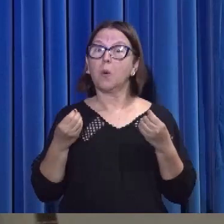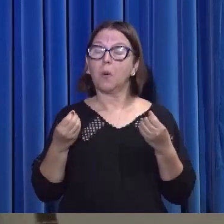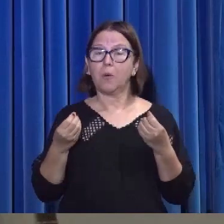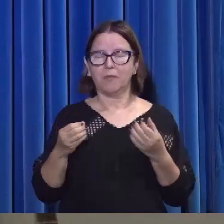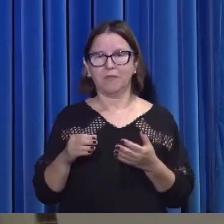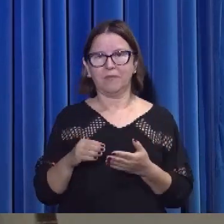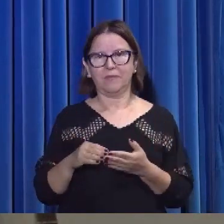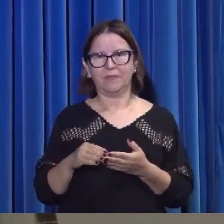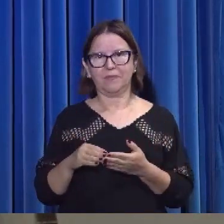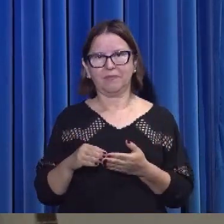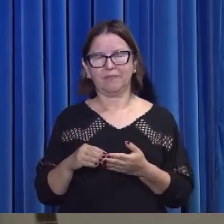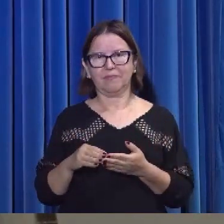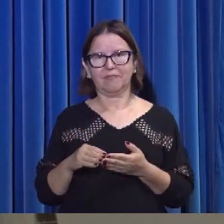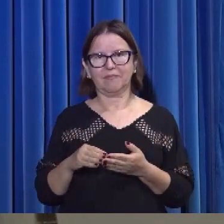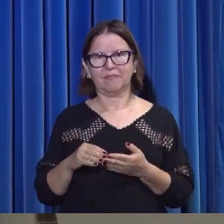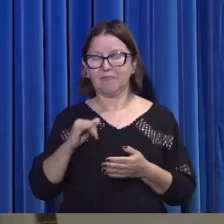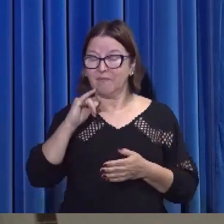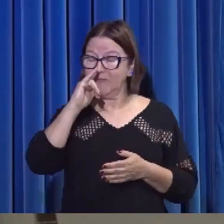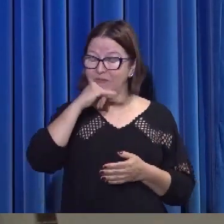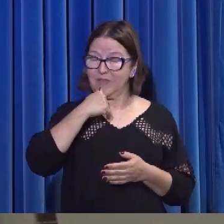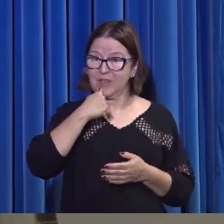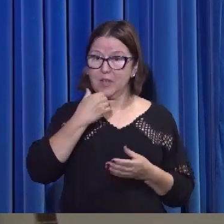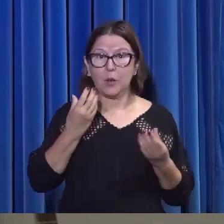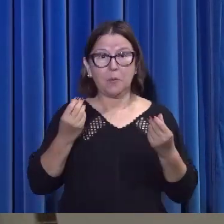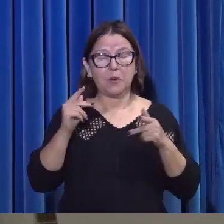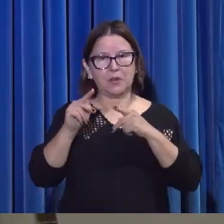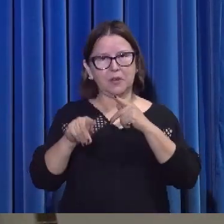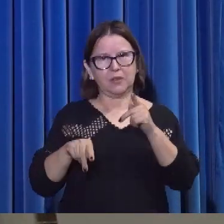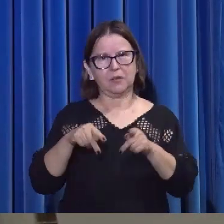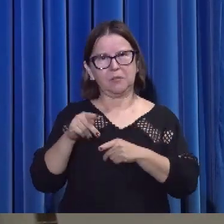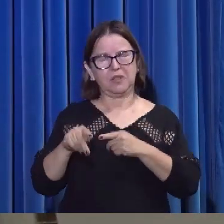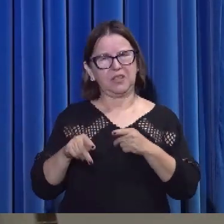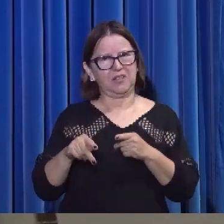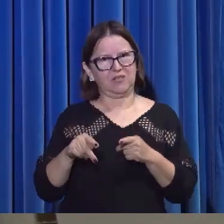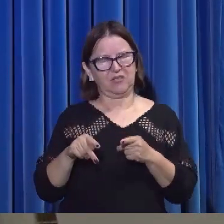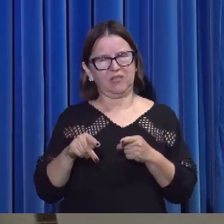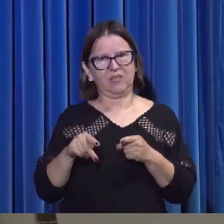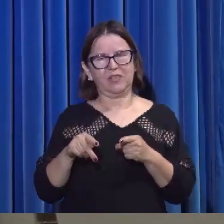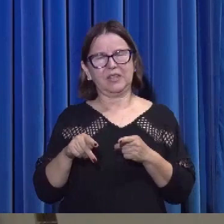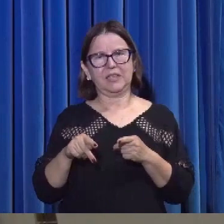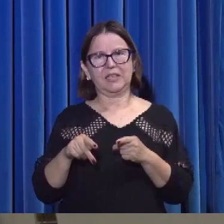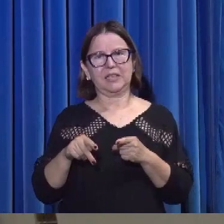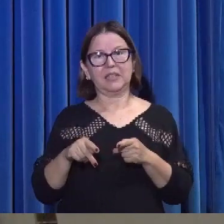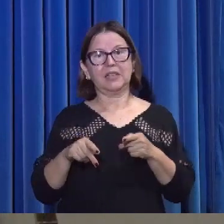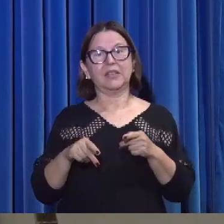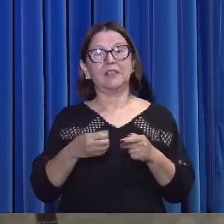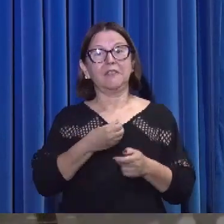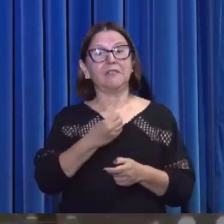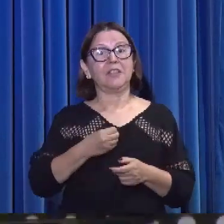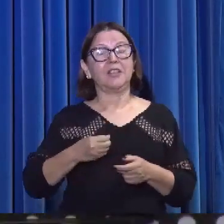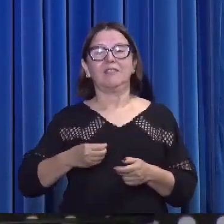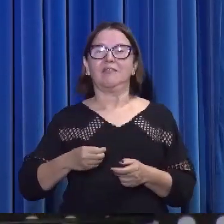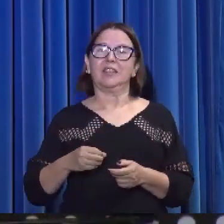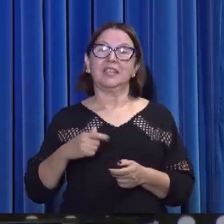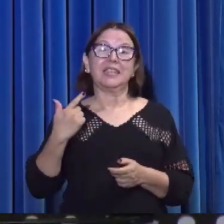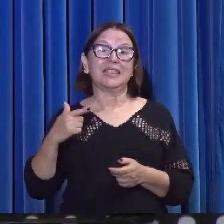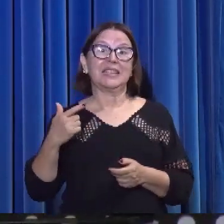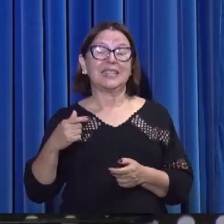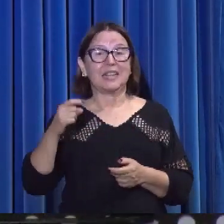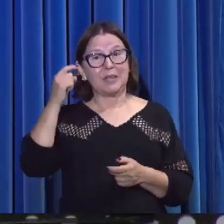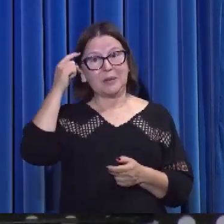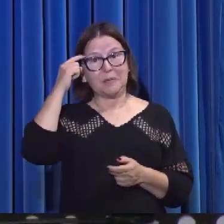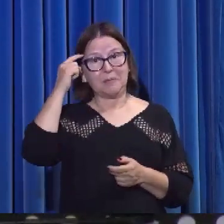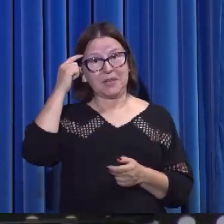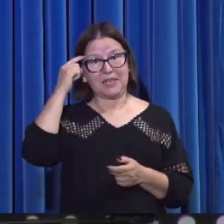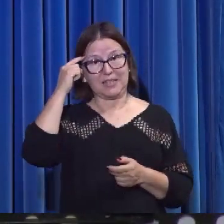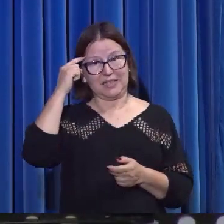Infelizmente, muitas pessoas encontram-se nessa infeliz condição. Eu